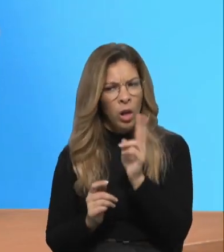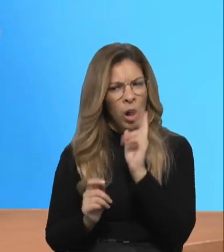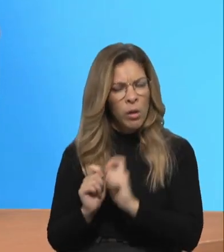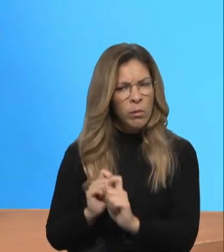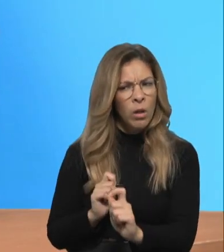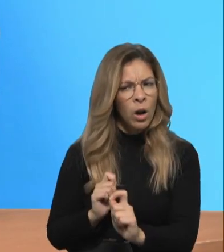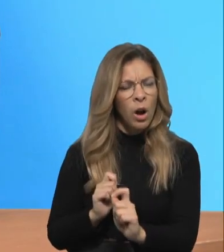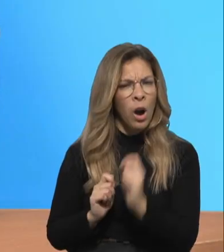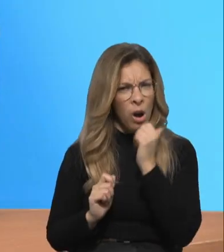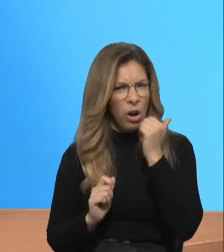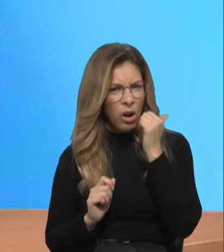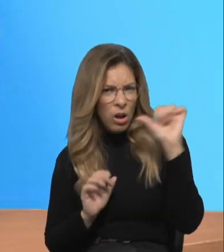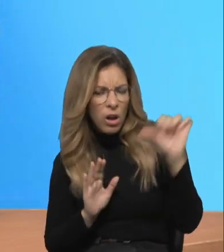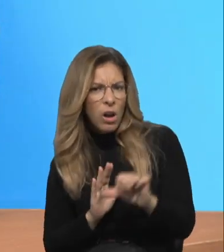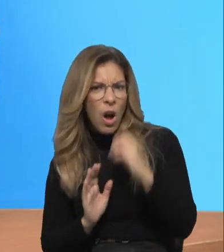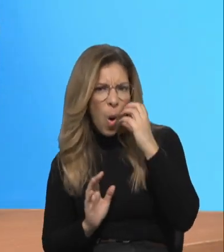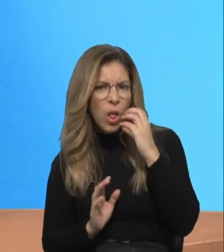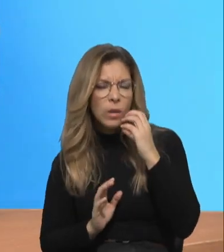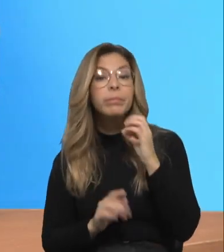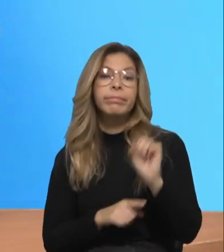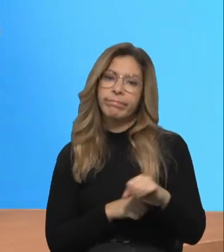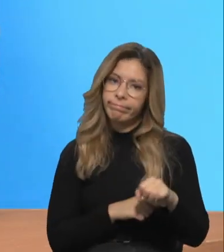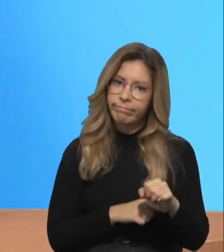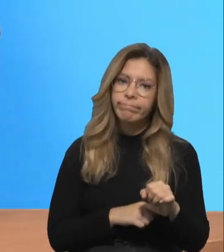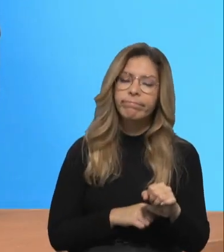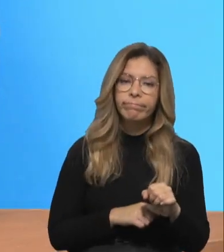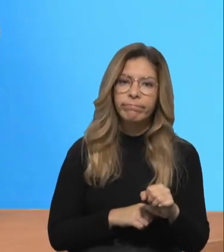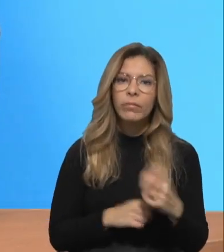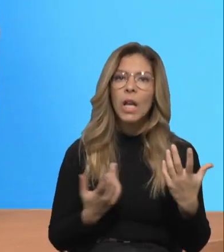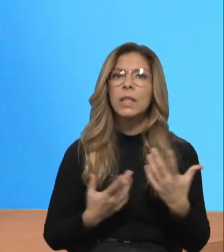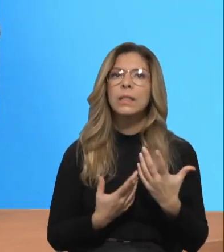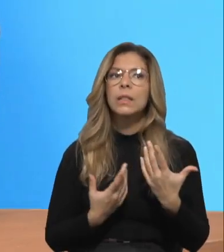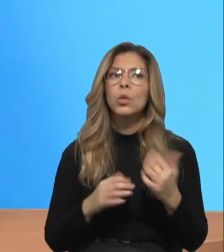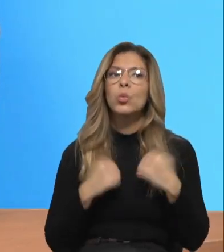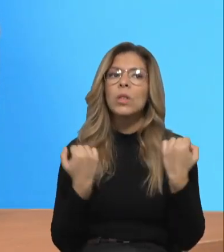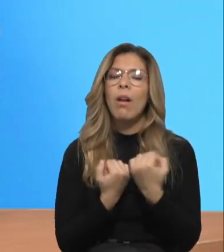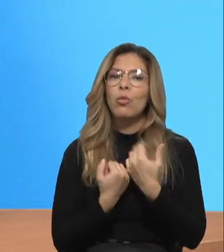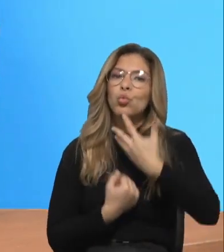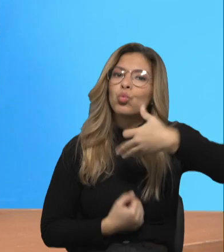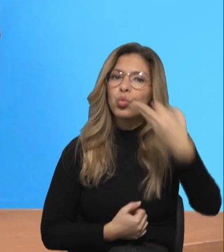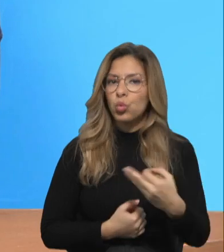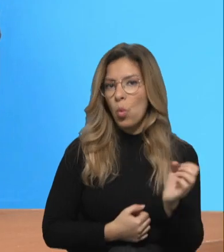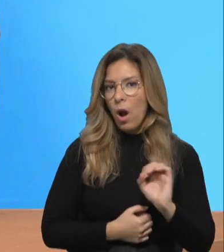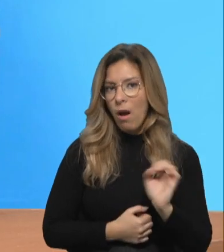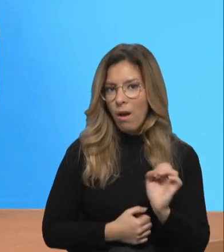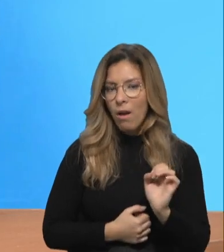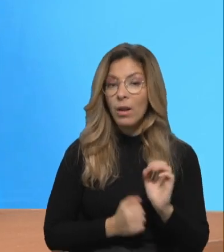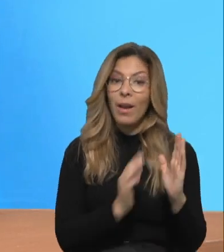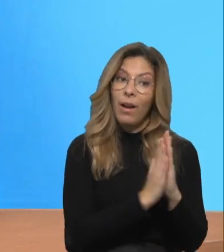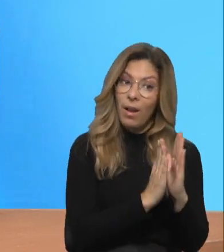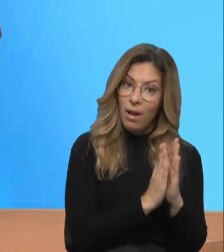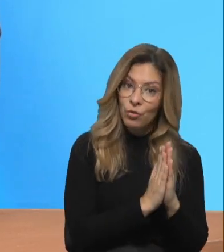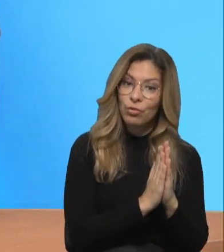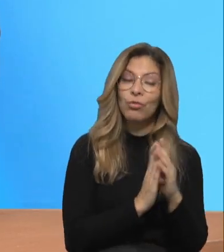problema que persiste. A falta de justiça social, que é algo que tanto a Igreja tem insistido tanto, e